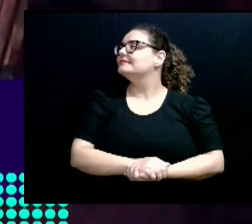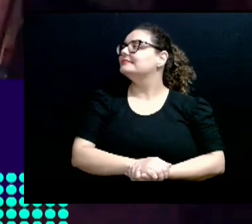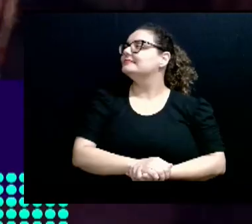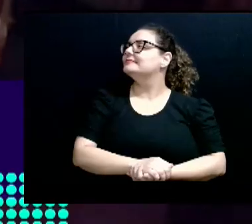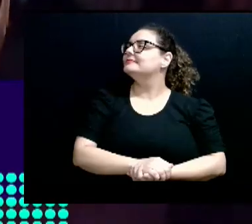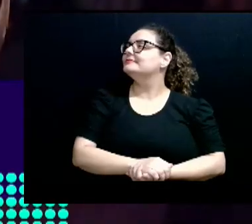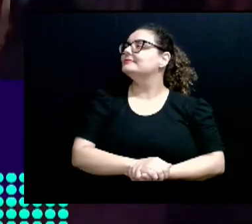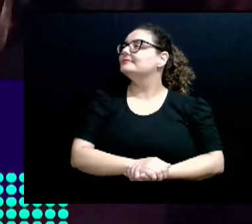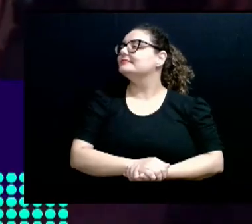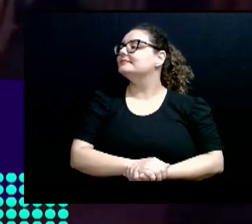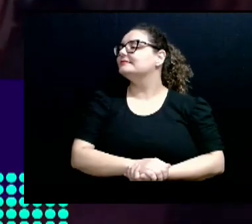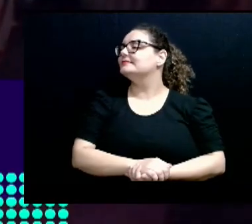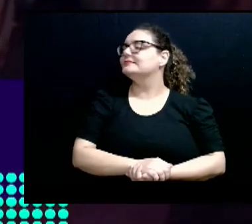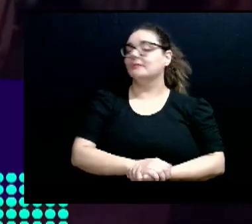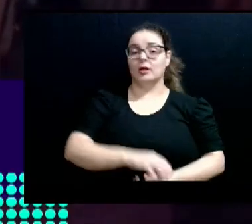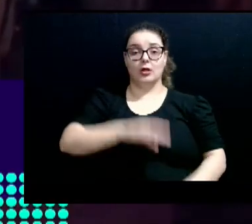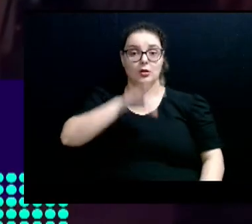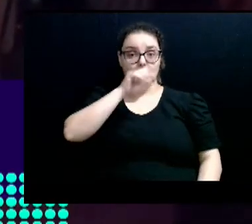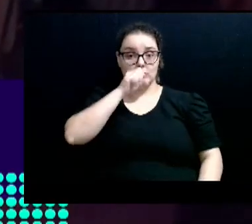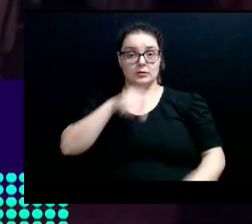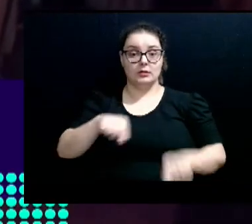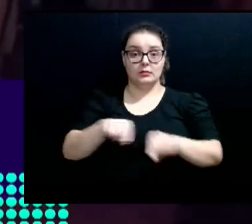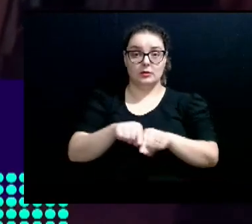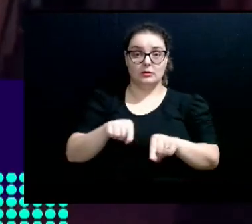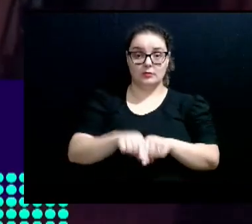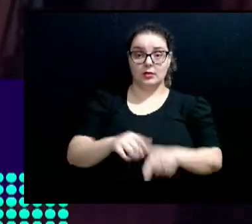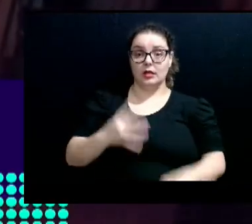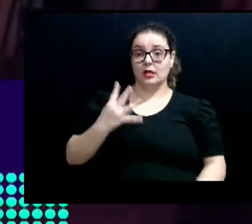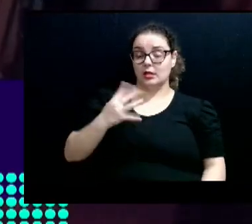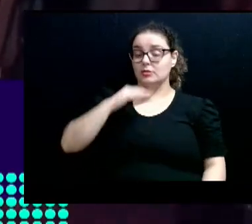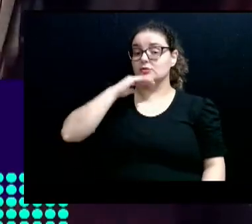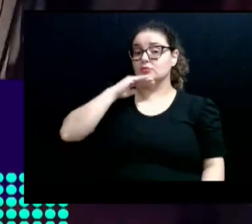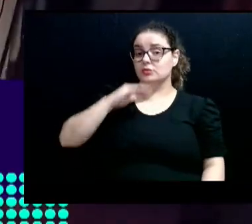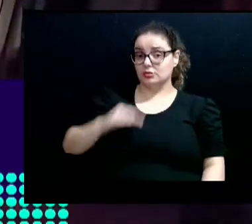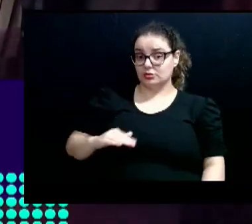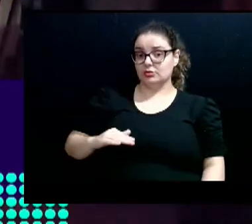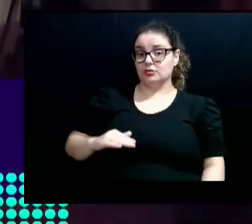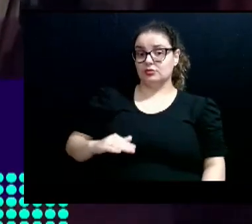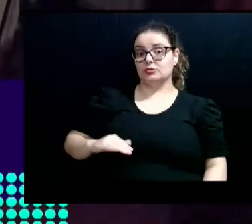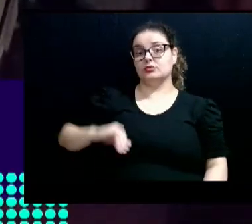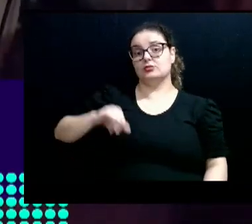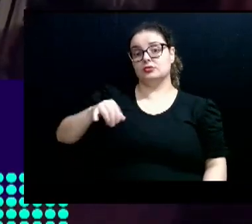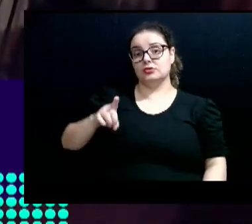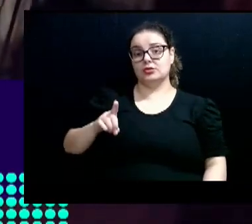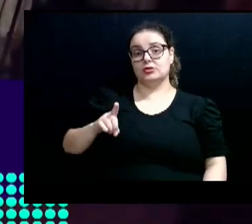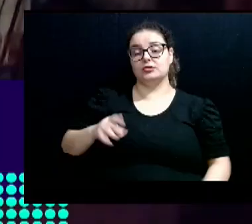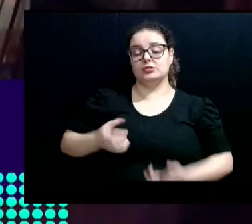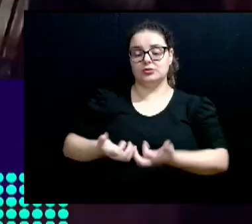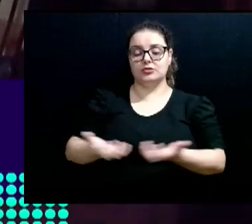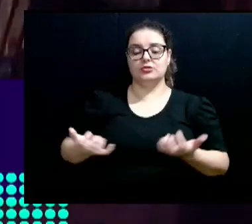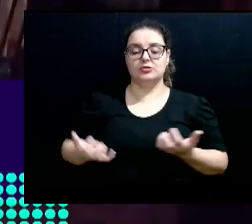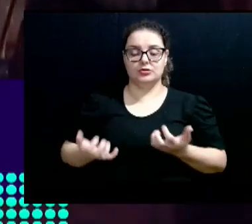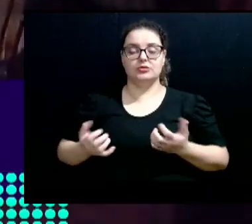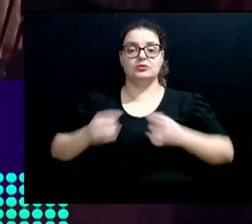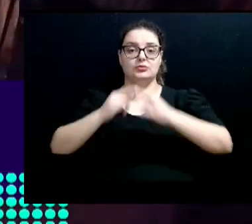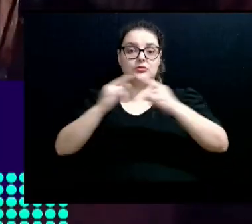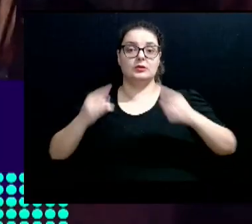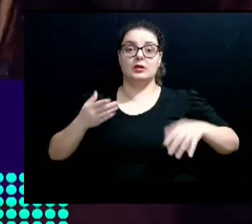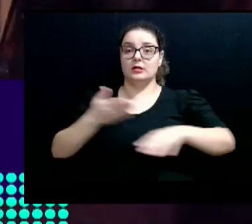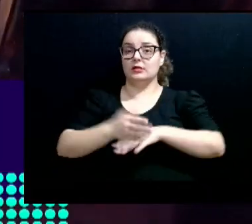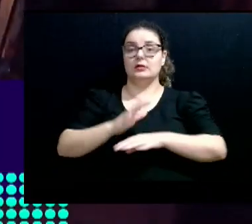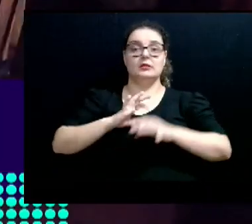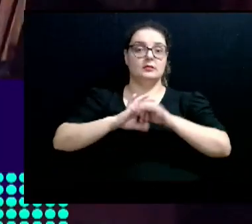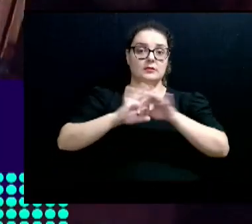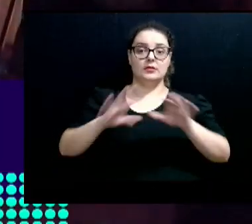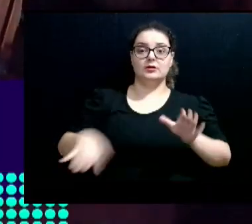No sábado também, às 4 horas da tarde, no Jardim do Galpão, com entrada livre, chega o espetáculo Coco